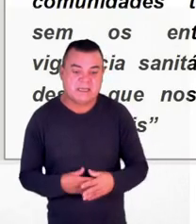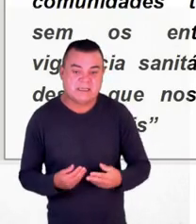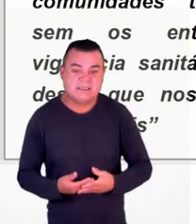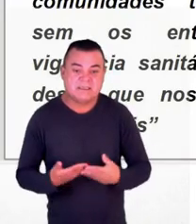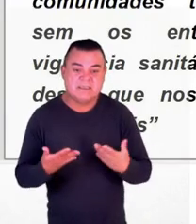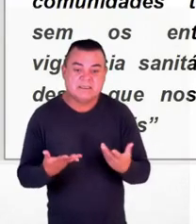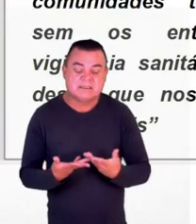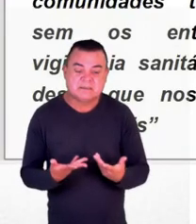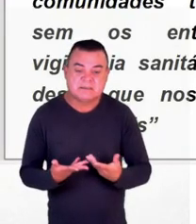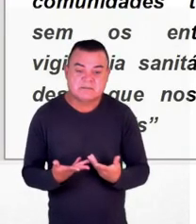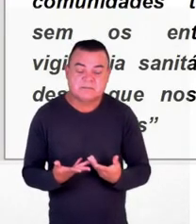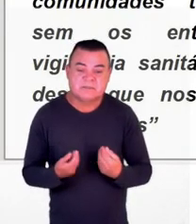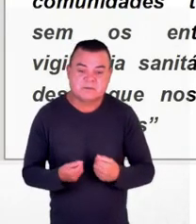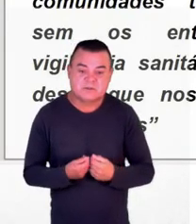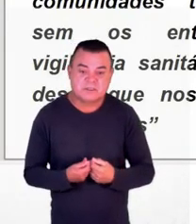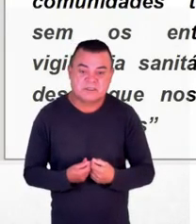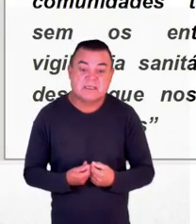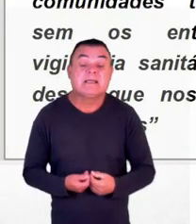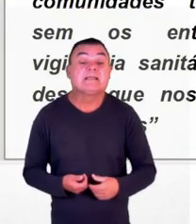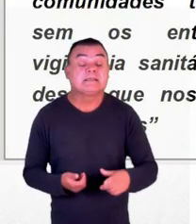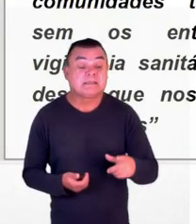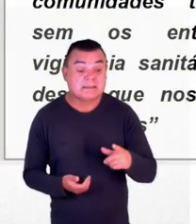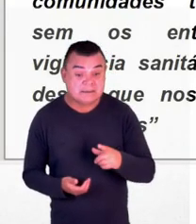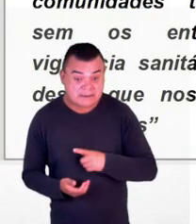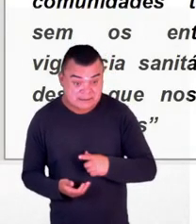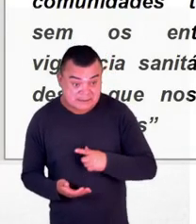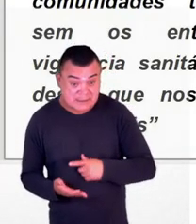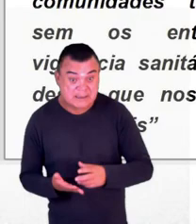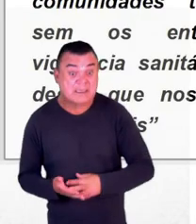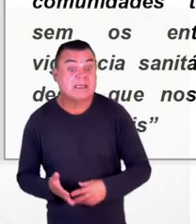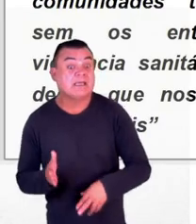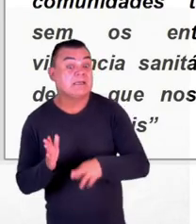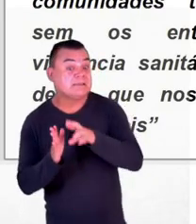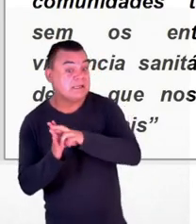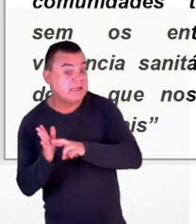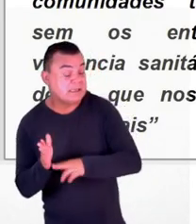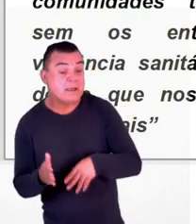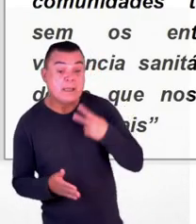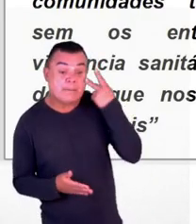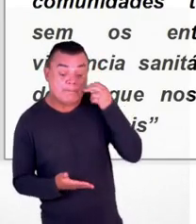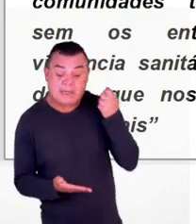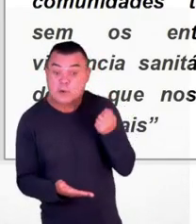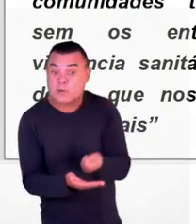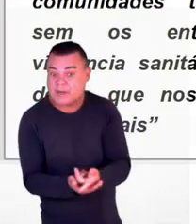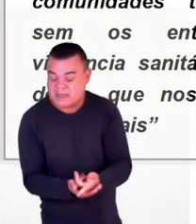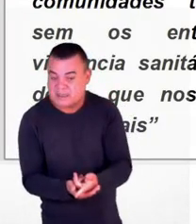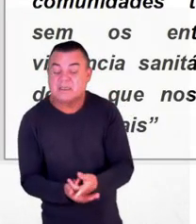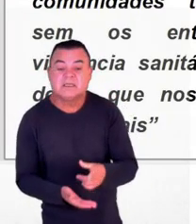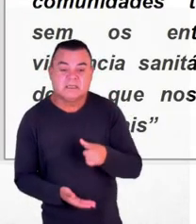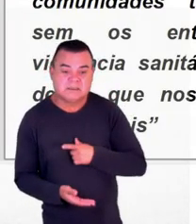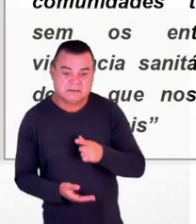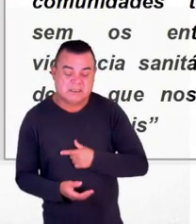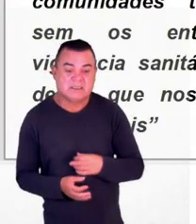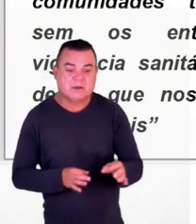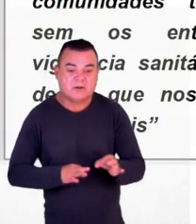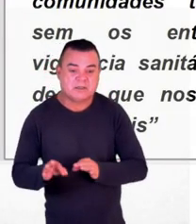normativos para comprar direto desses povos existe na na legislação sanitária o conceito de autoconsumo consumo familiar